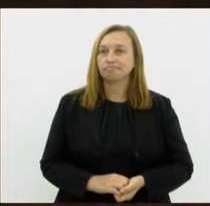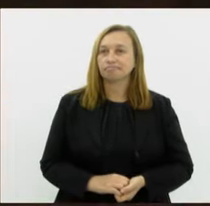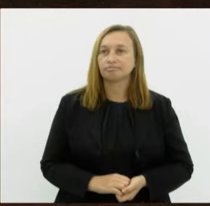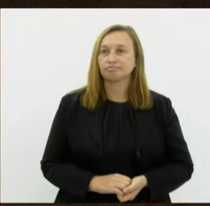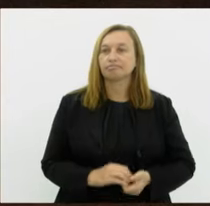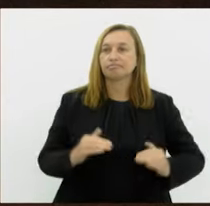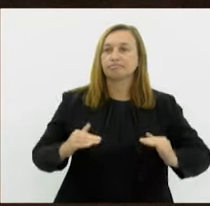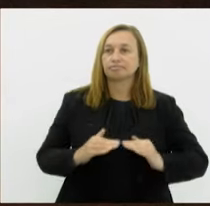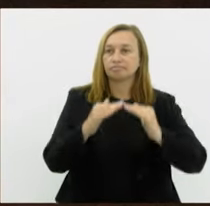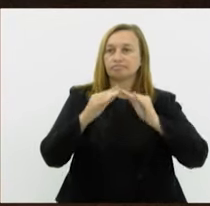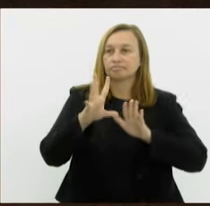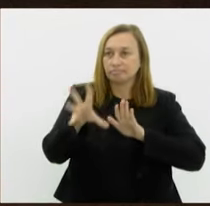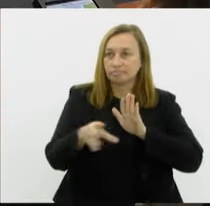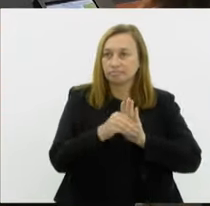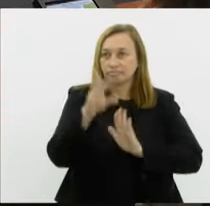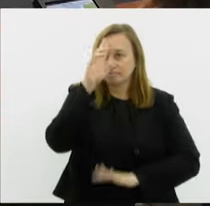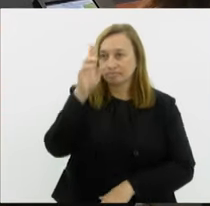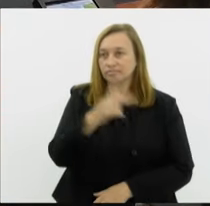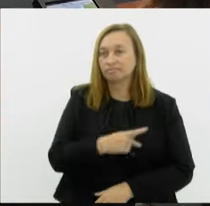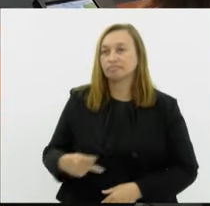Favorável com emendas, presidente.